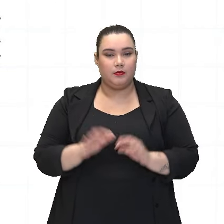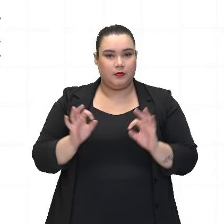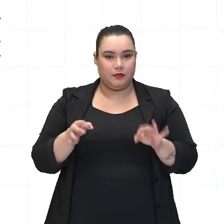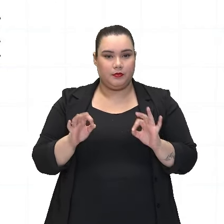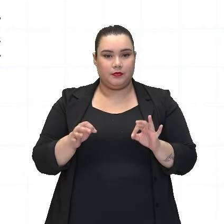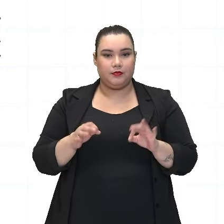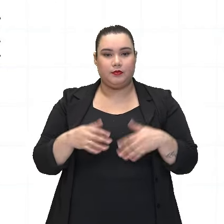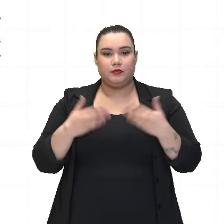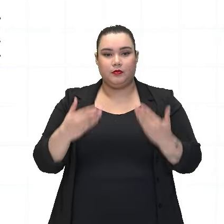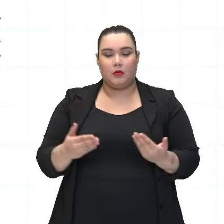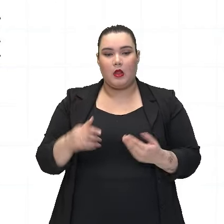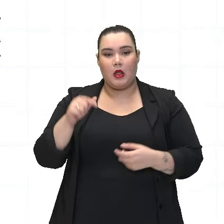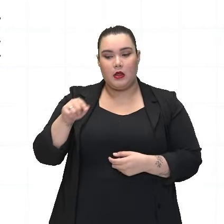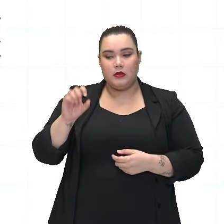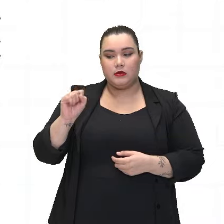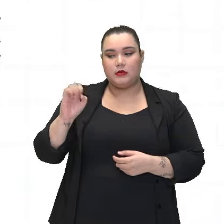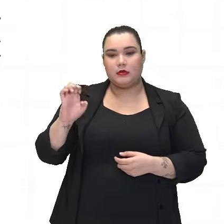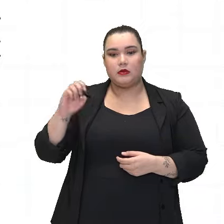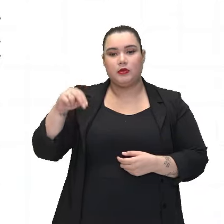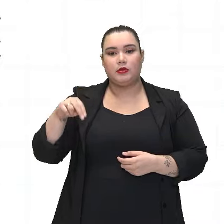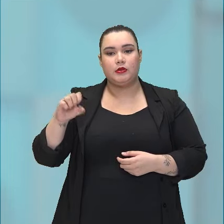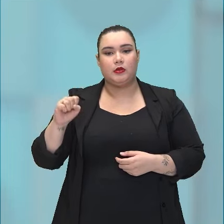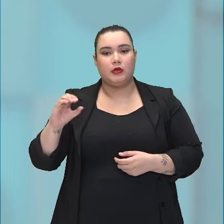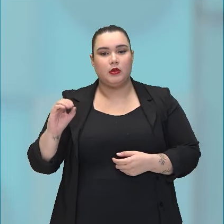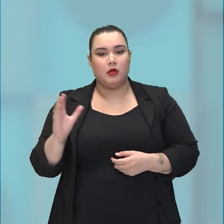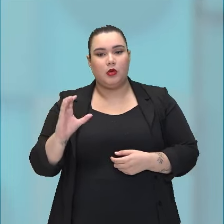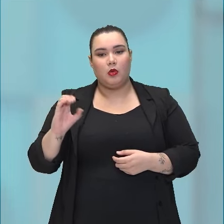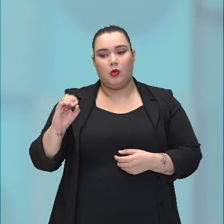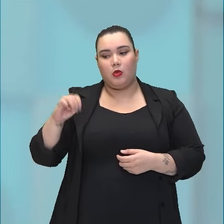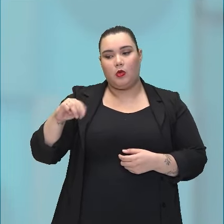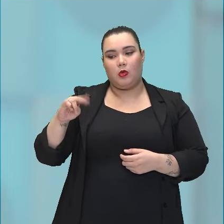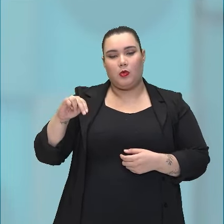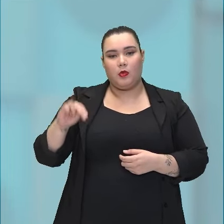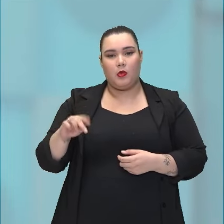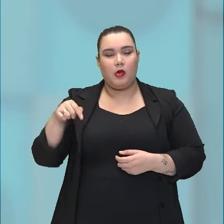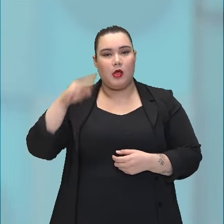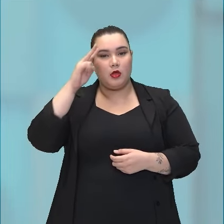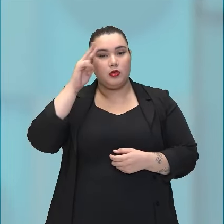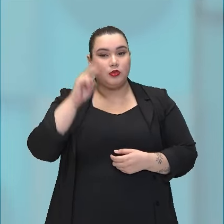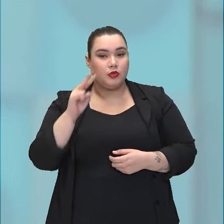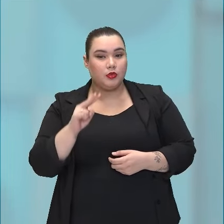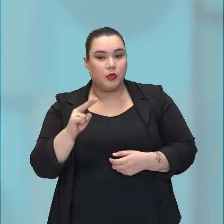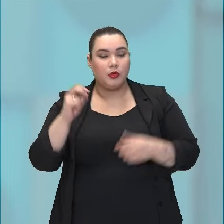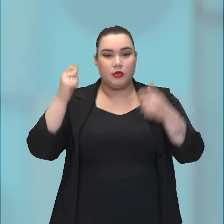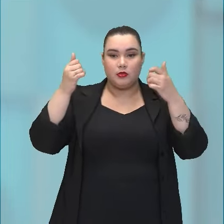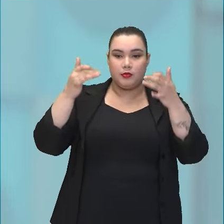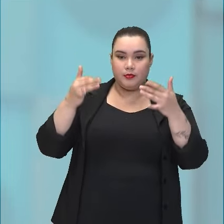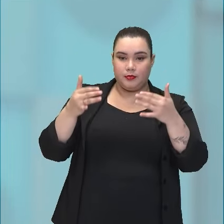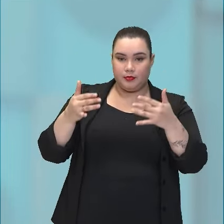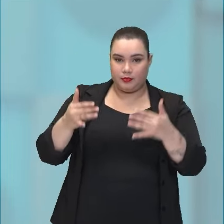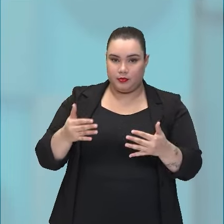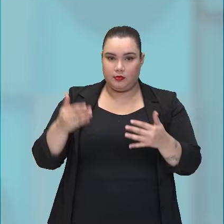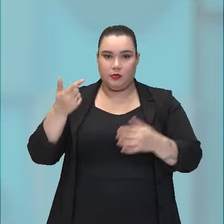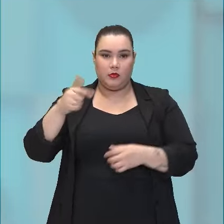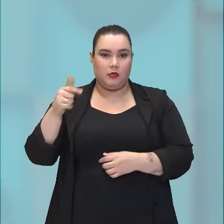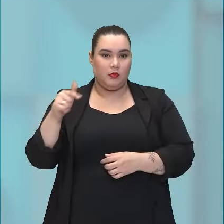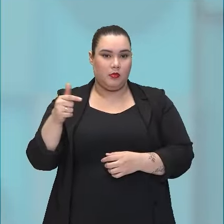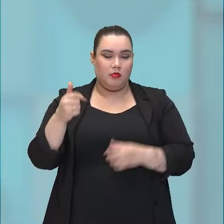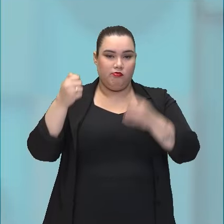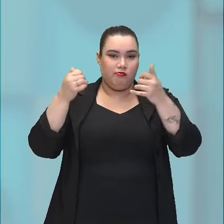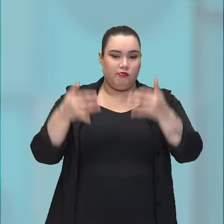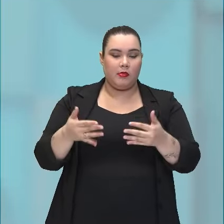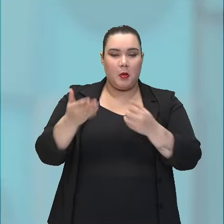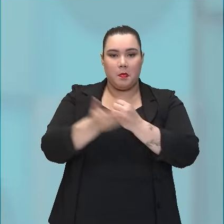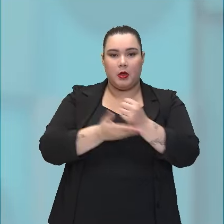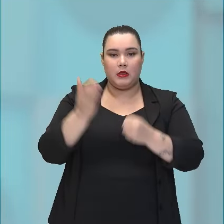Então percebo que o senso comum é exatamente aquela história, aquela explicação que não tem base